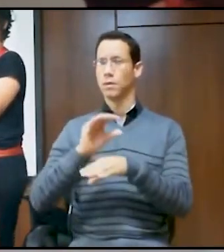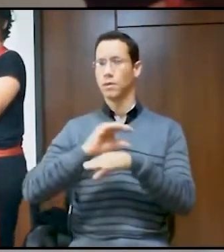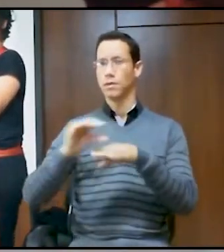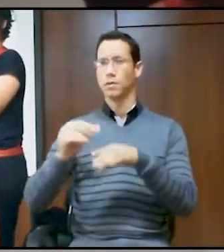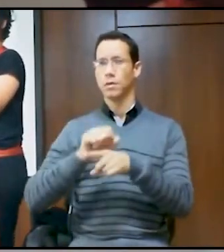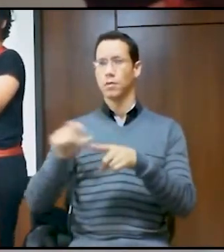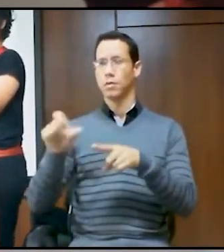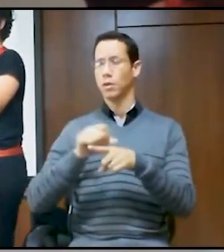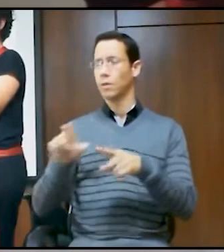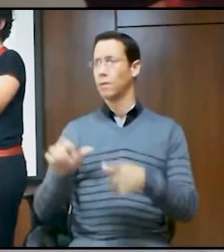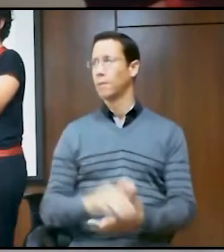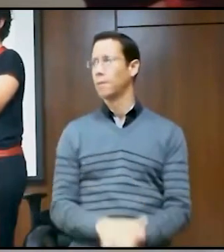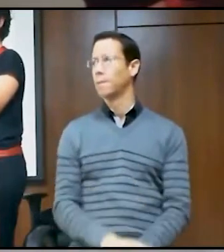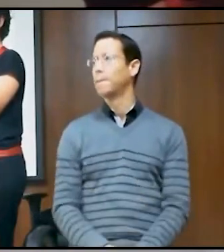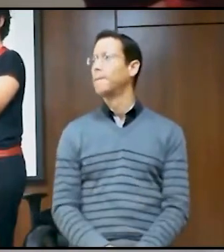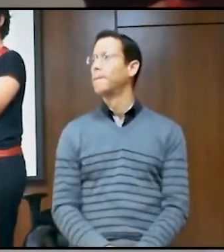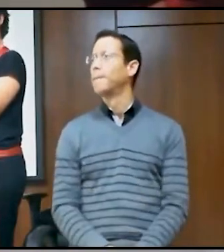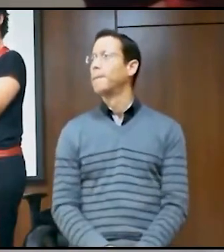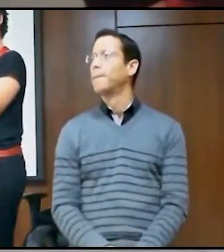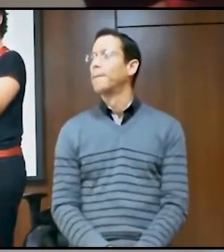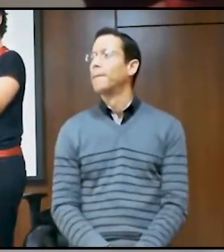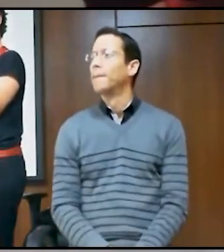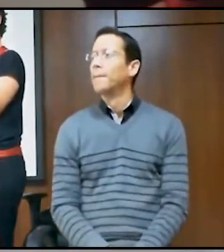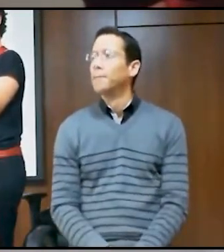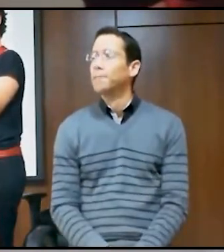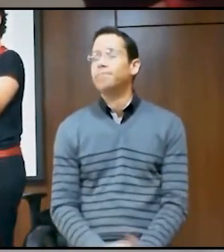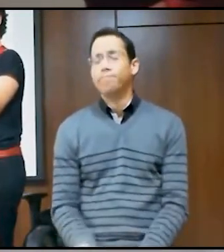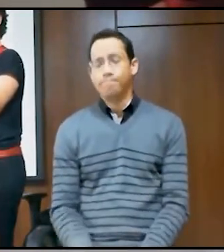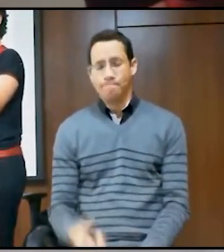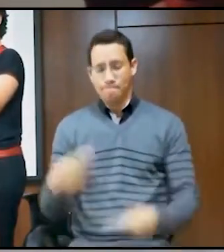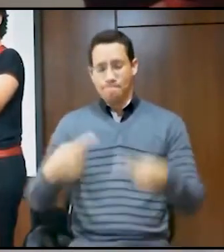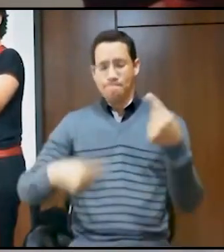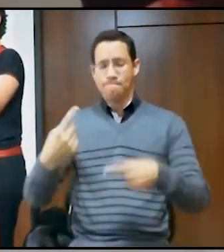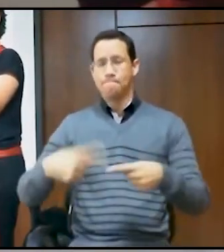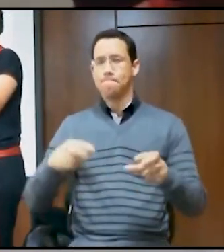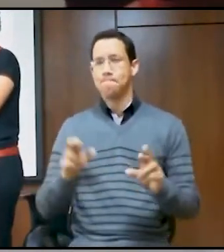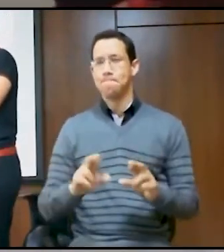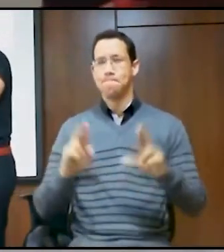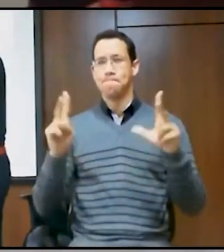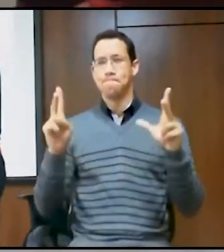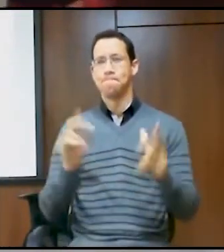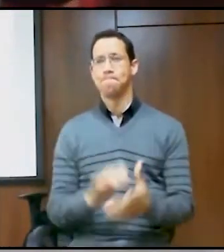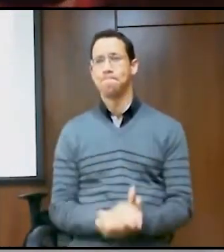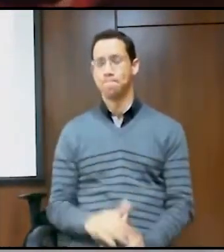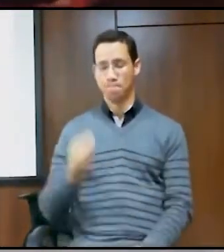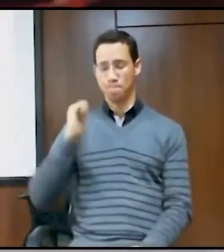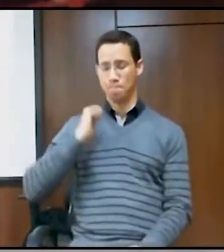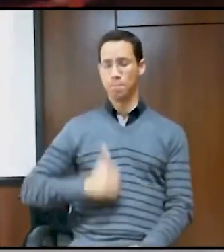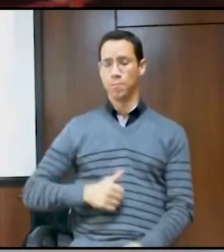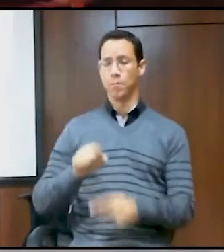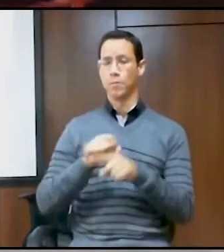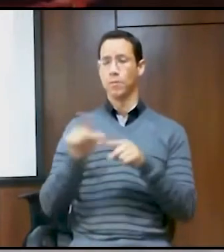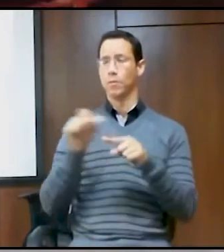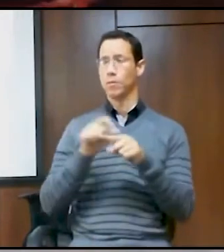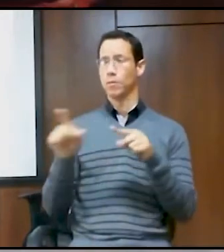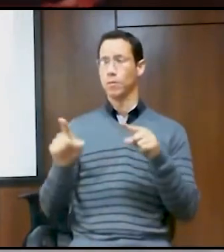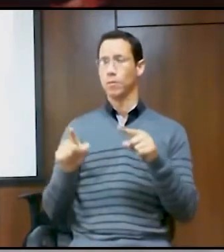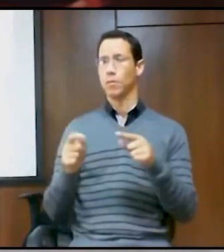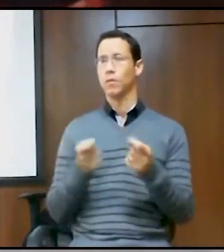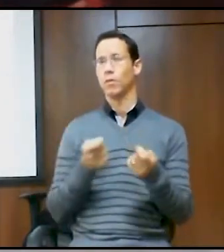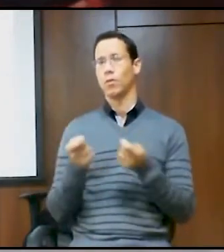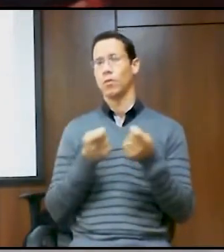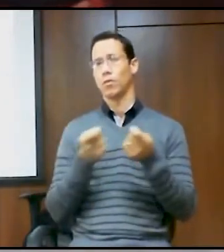seja, já é uma política diferente. O Bolsa Aluguel, ele era muito